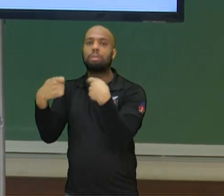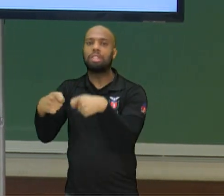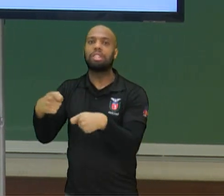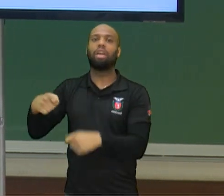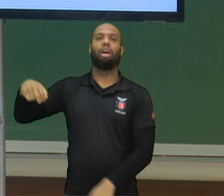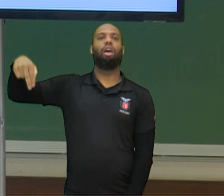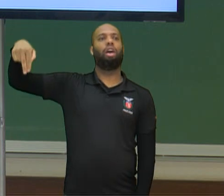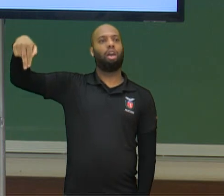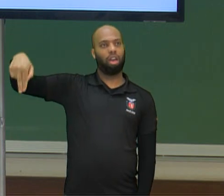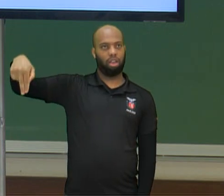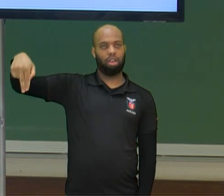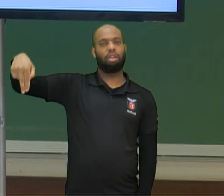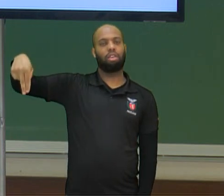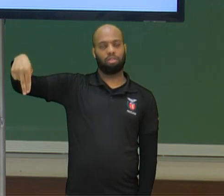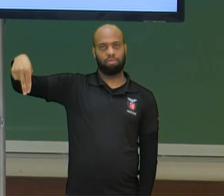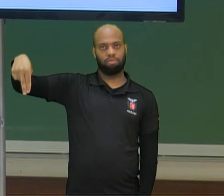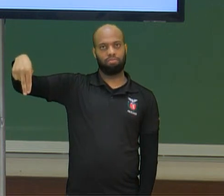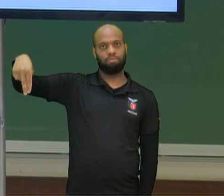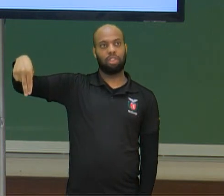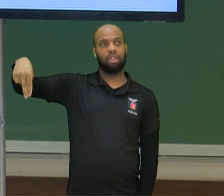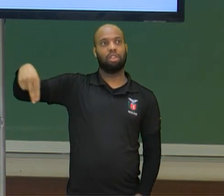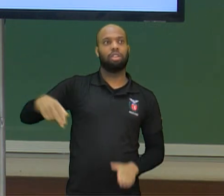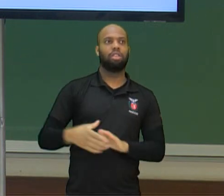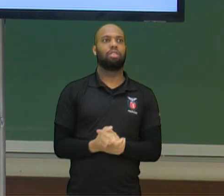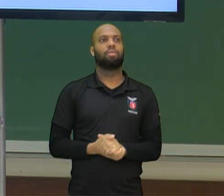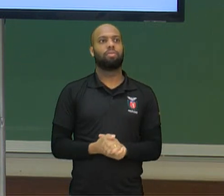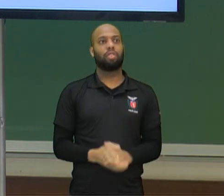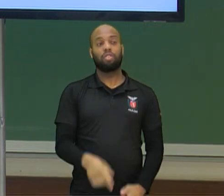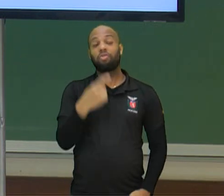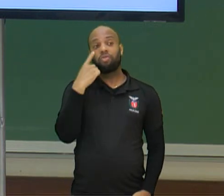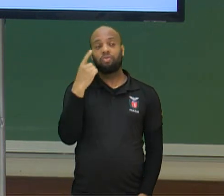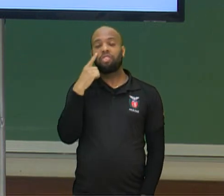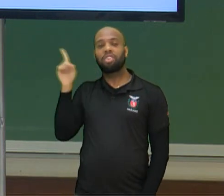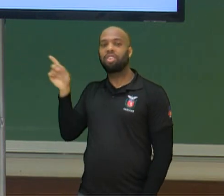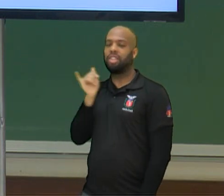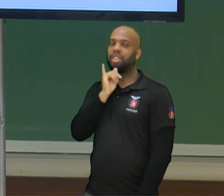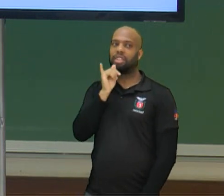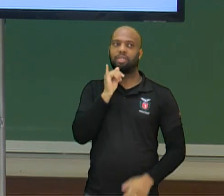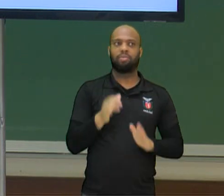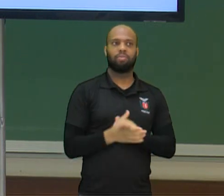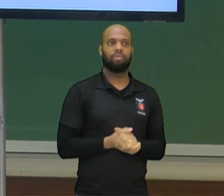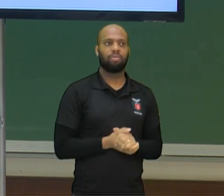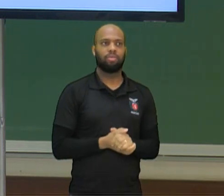igual ao próprio N. Então, aqui, vejamos esse exemplo.